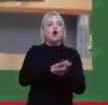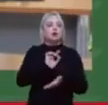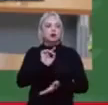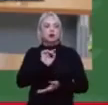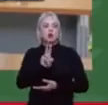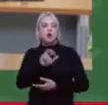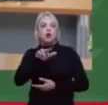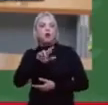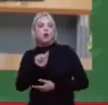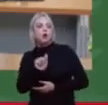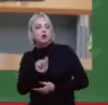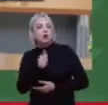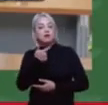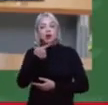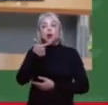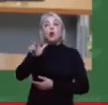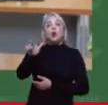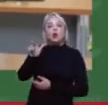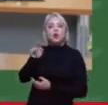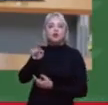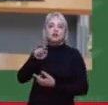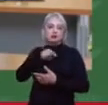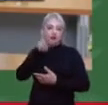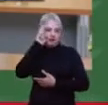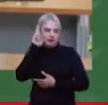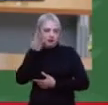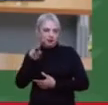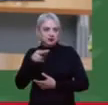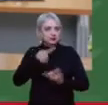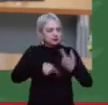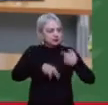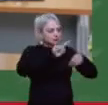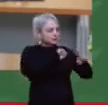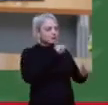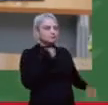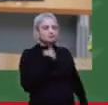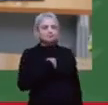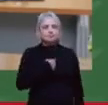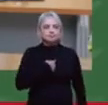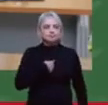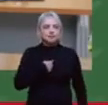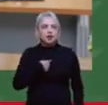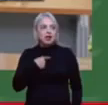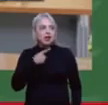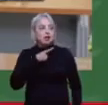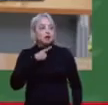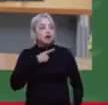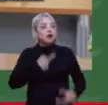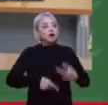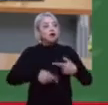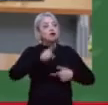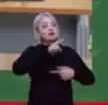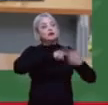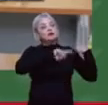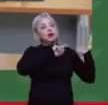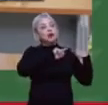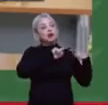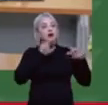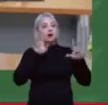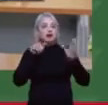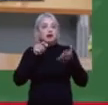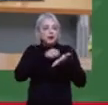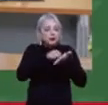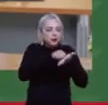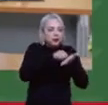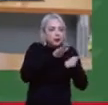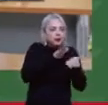ou da urna, né? Por outras razões. Então, isso para nós é um retrocesso. Nós voltarmos a ter o tema de